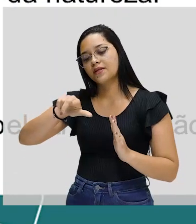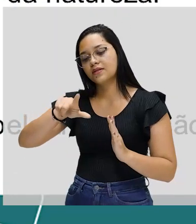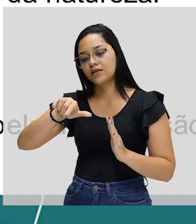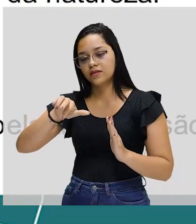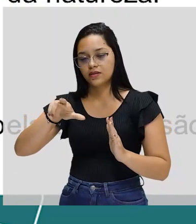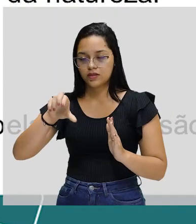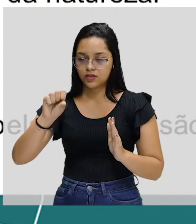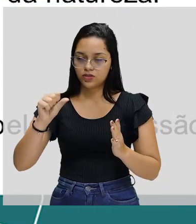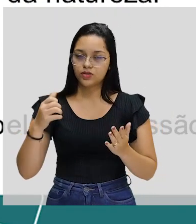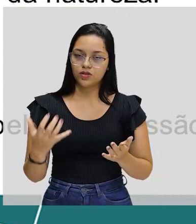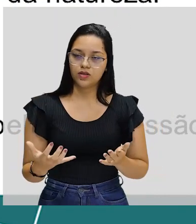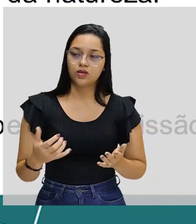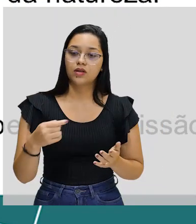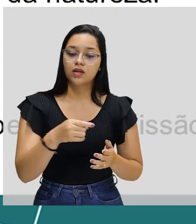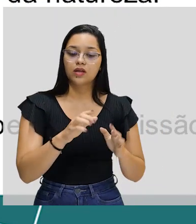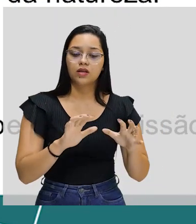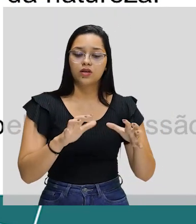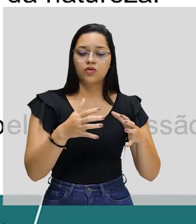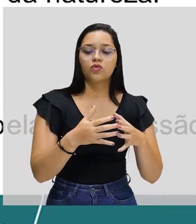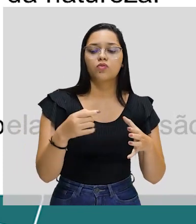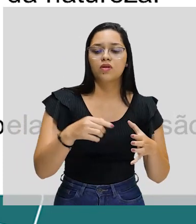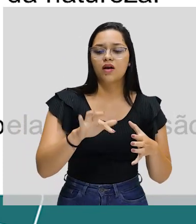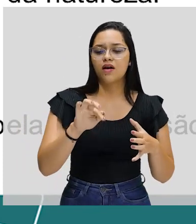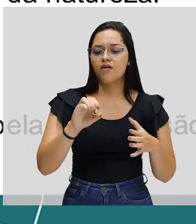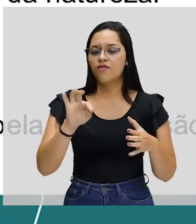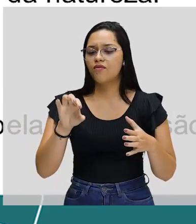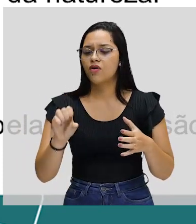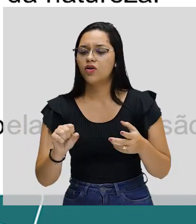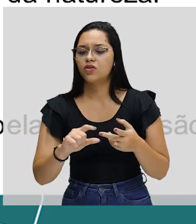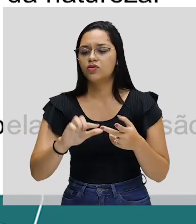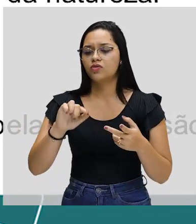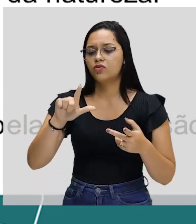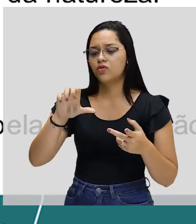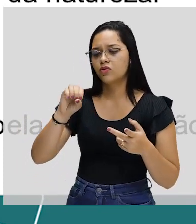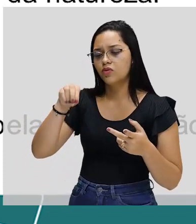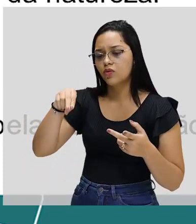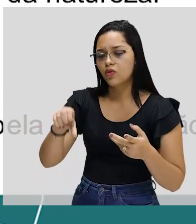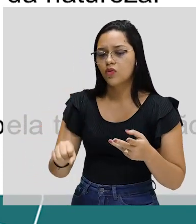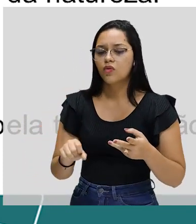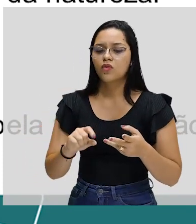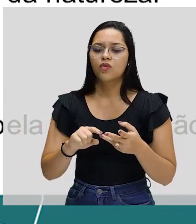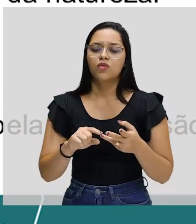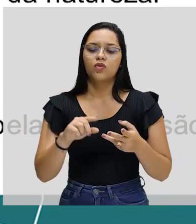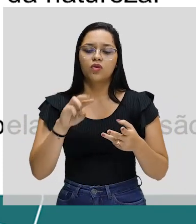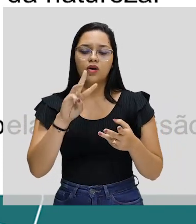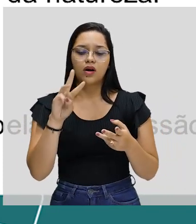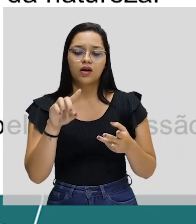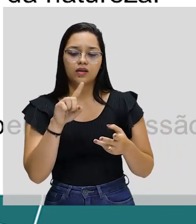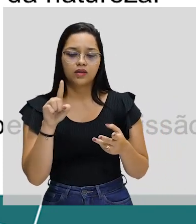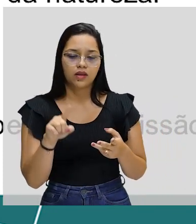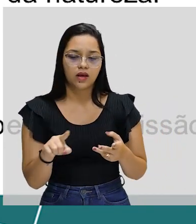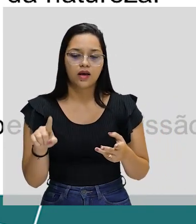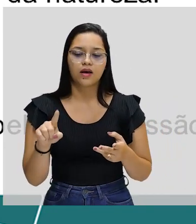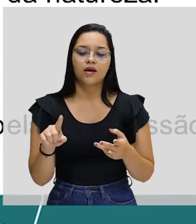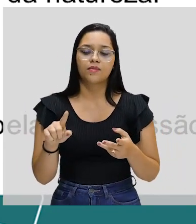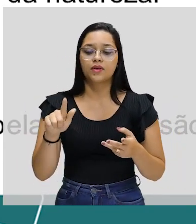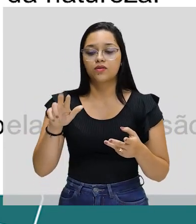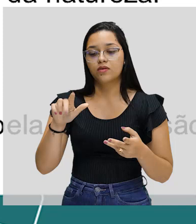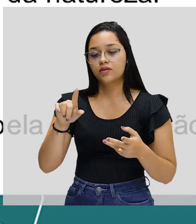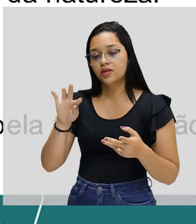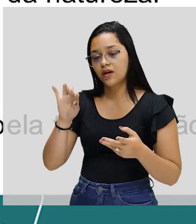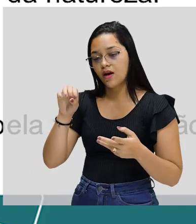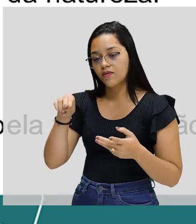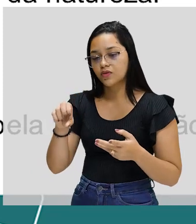com essas partículas mensageiras, que é aquele grupo lá, de fótons, dos gluons, dos bósons W e Z e também